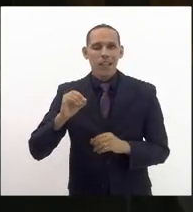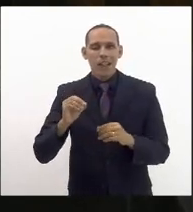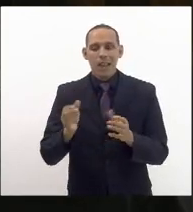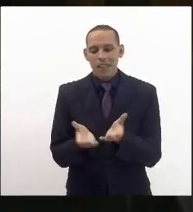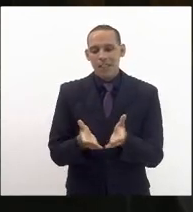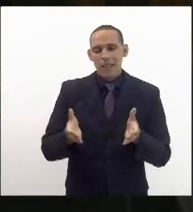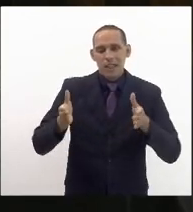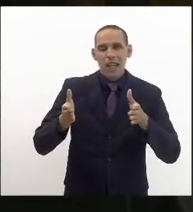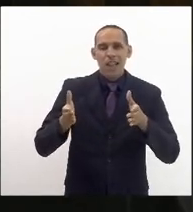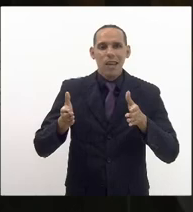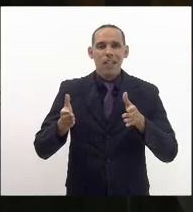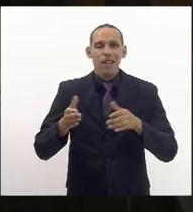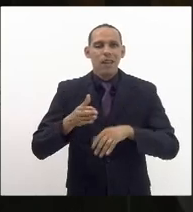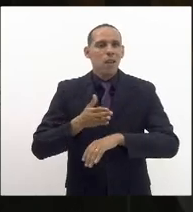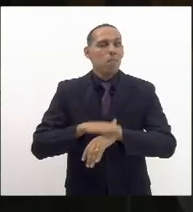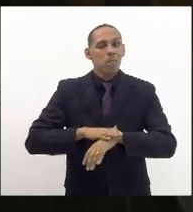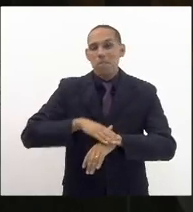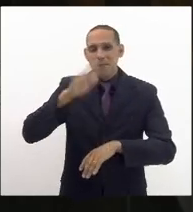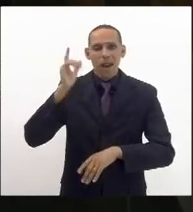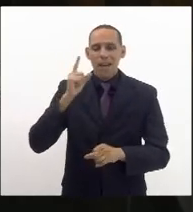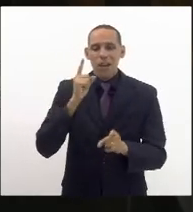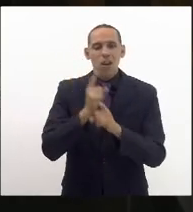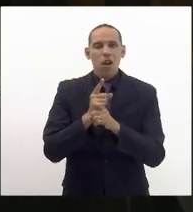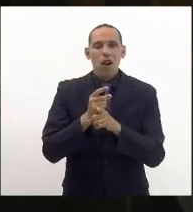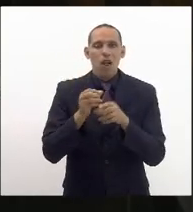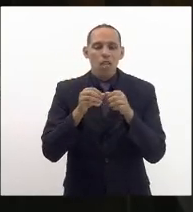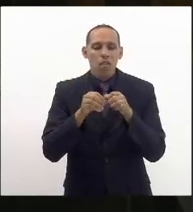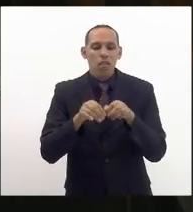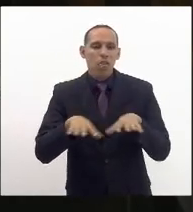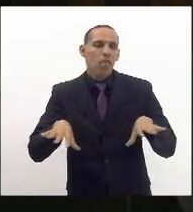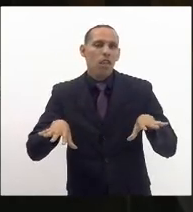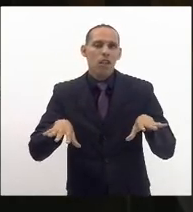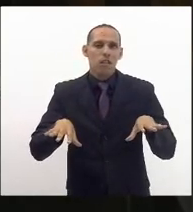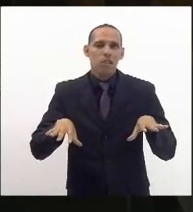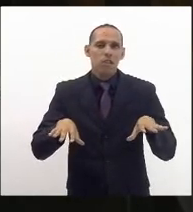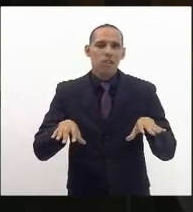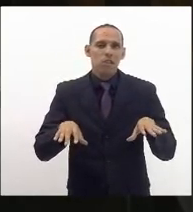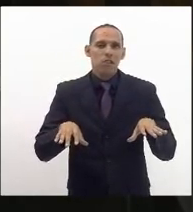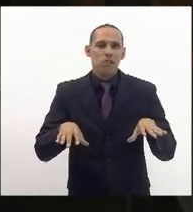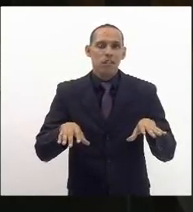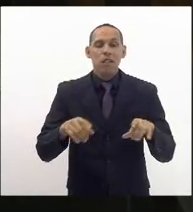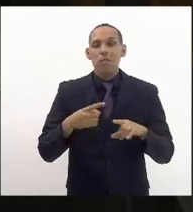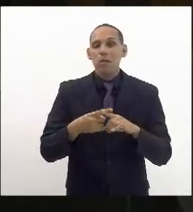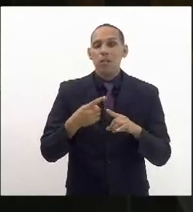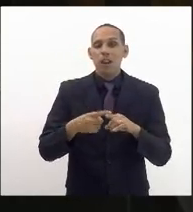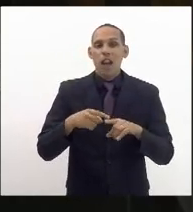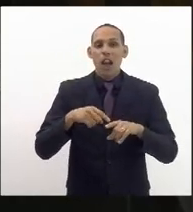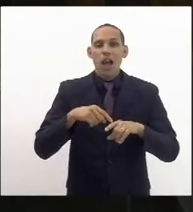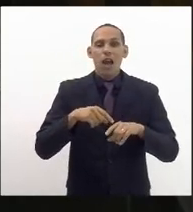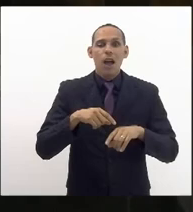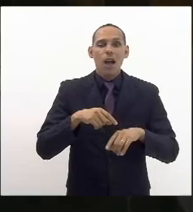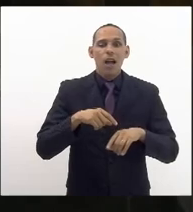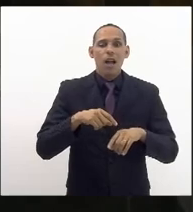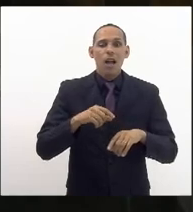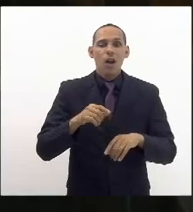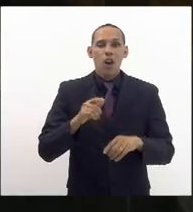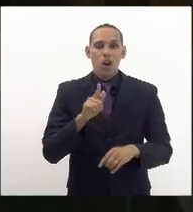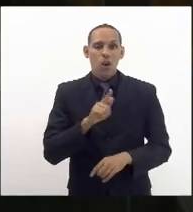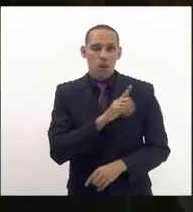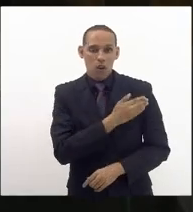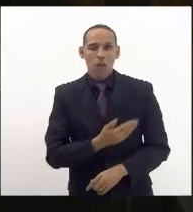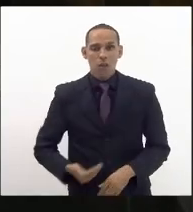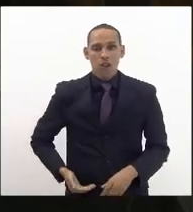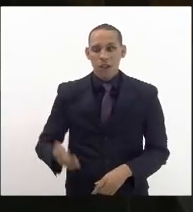básicas apodrecendo. Cestas básicas que chegaram horas depois, enviadas pelo governo